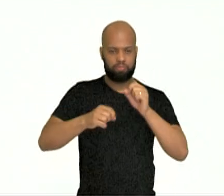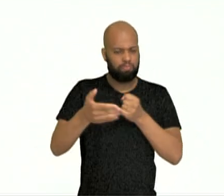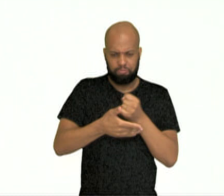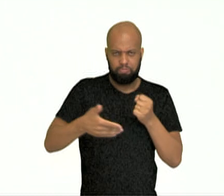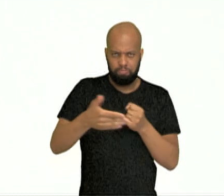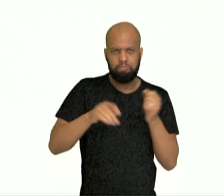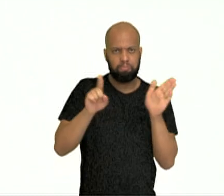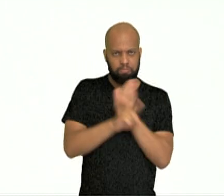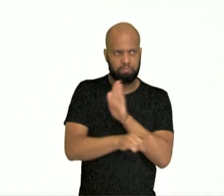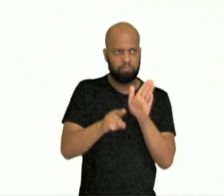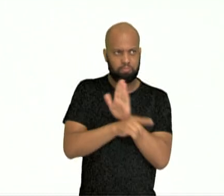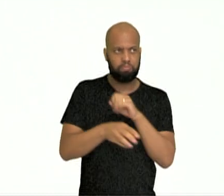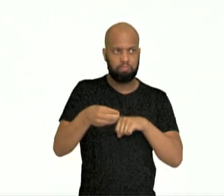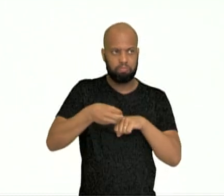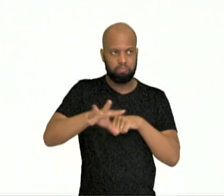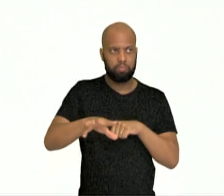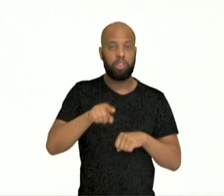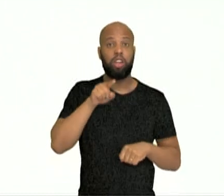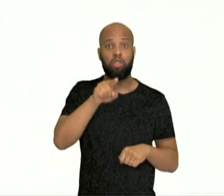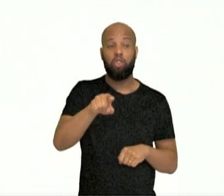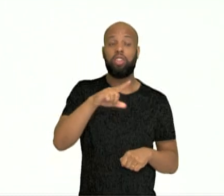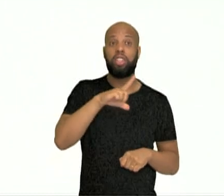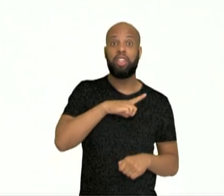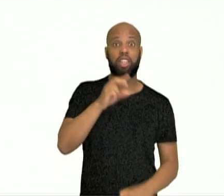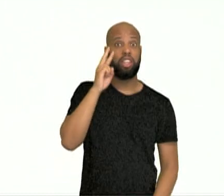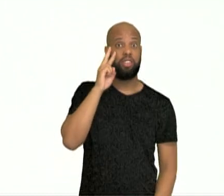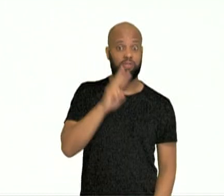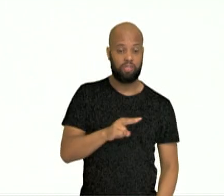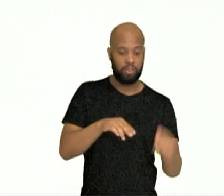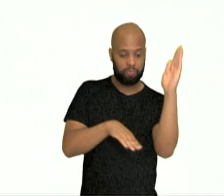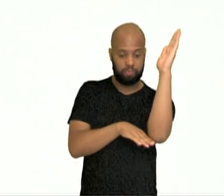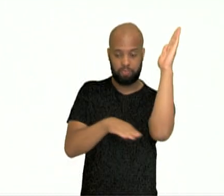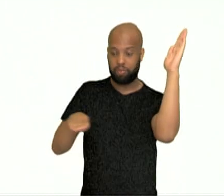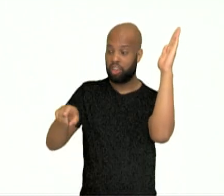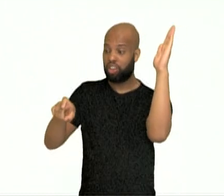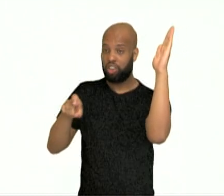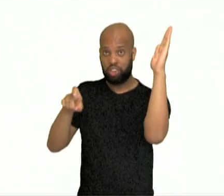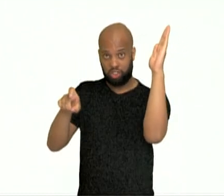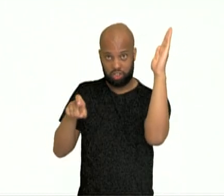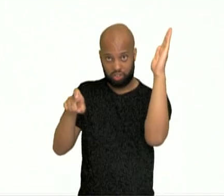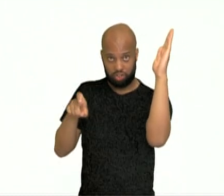para a gente. Dicas. Considere o eixo X, o eixo das